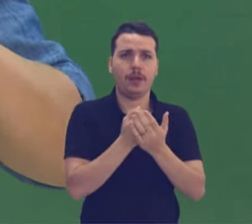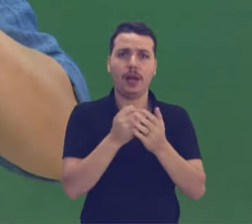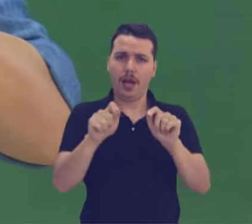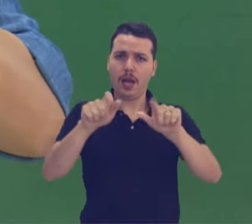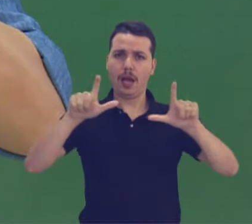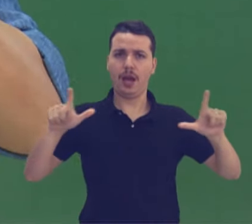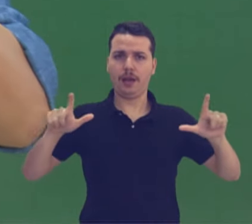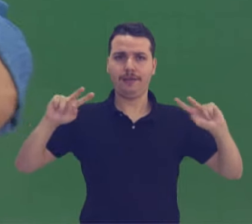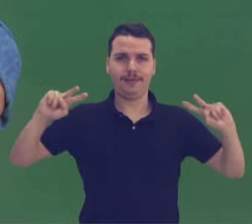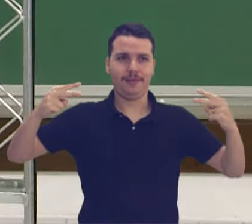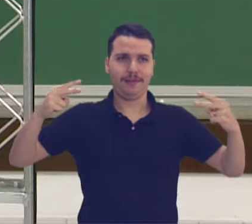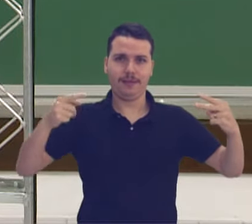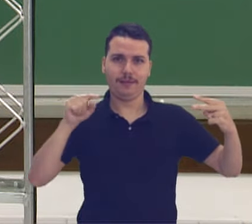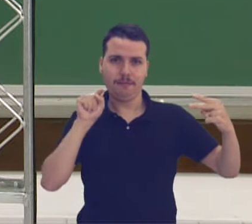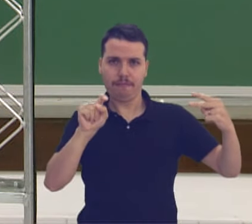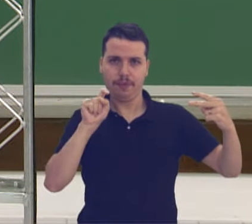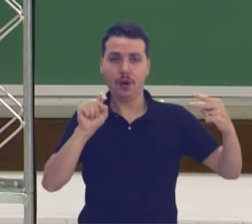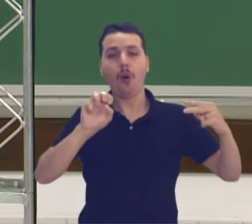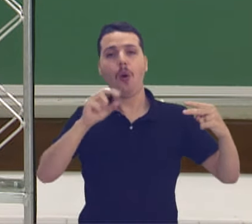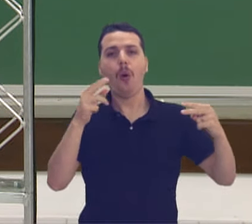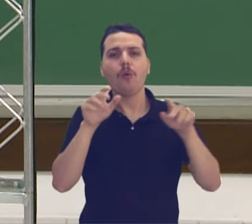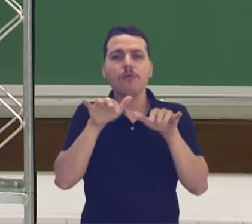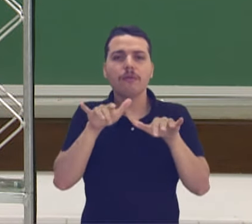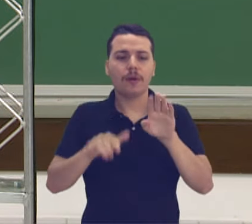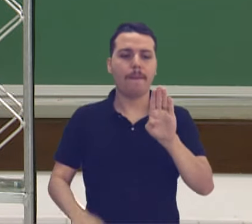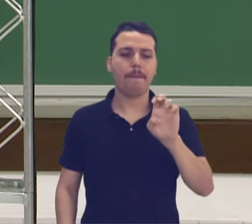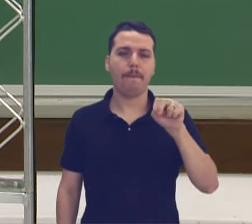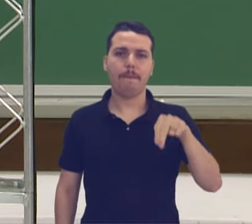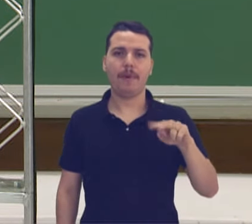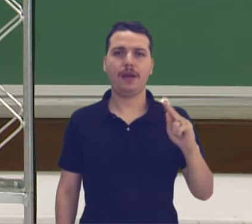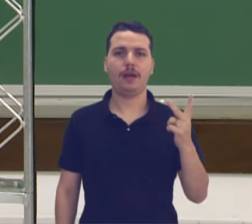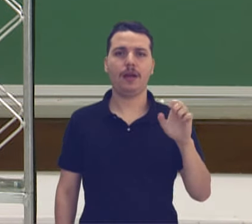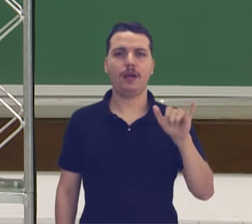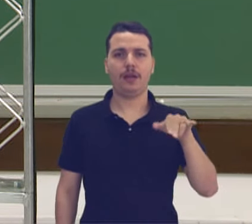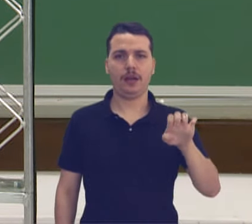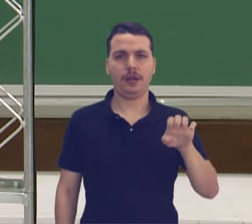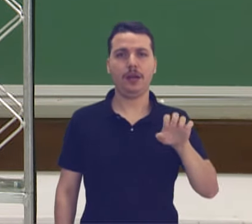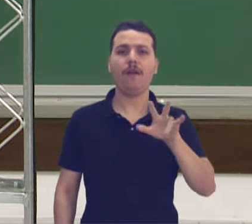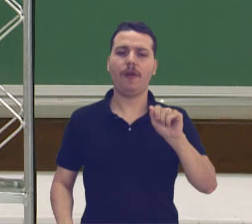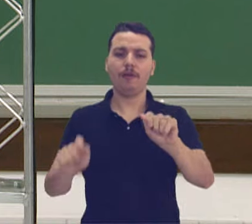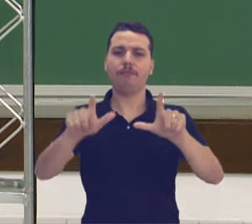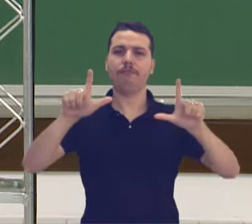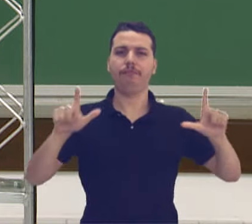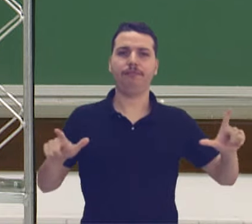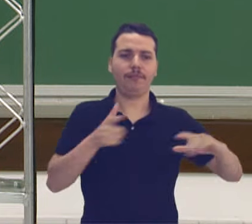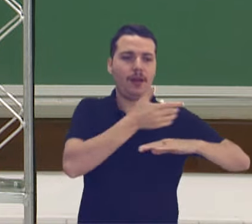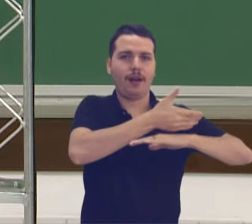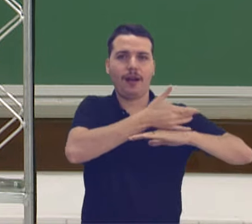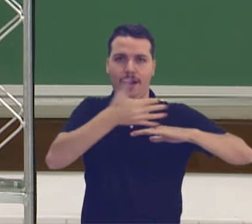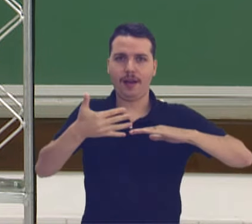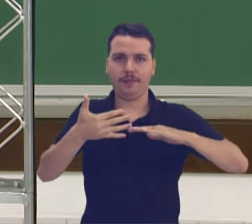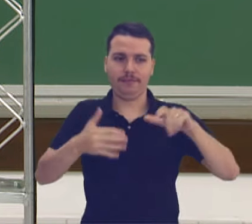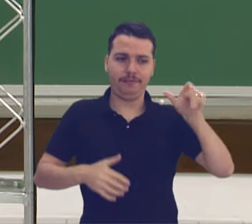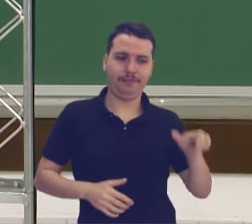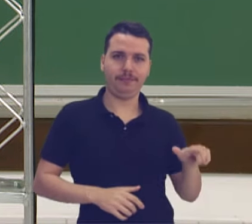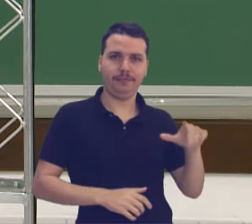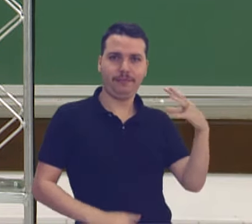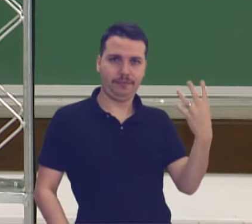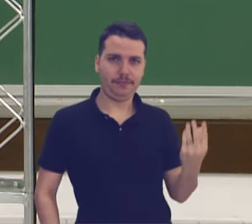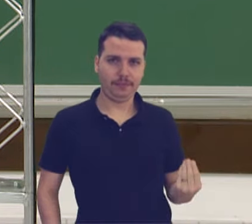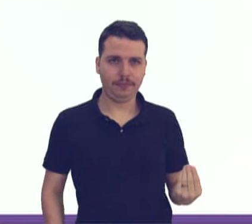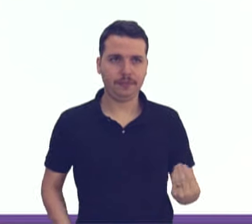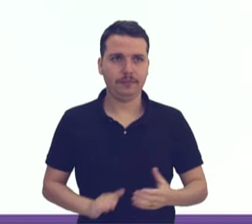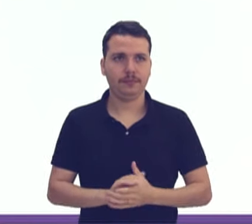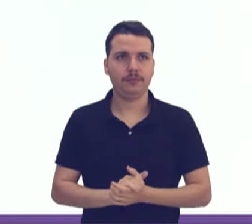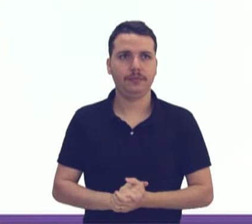ou digita lá bem em mim certo e vai direto no canal do próprio artista o